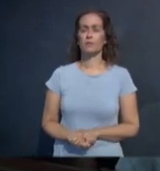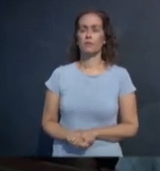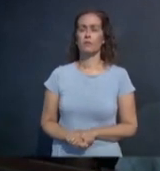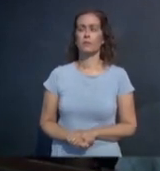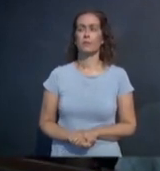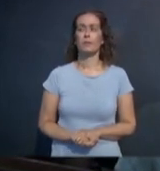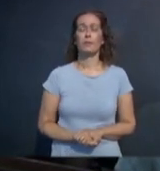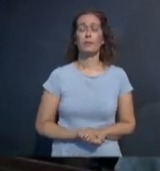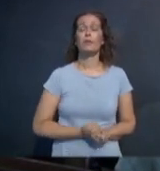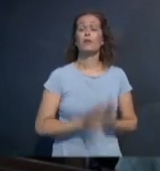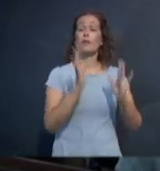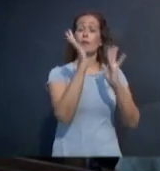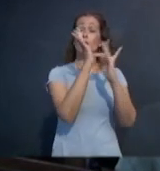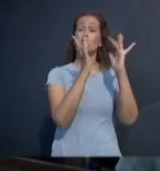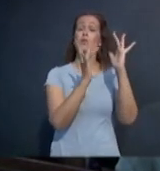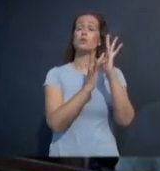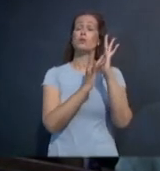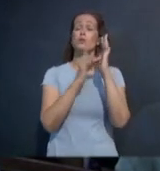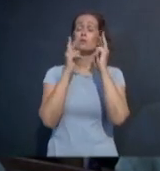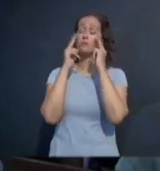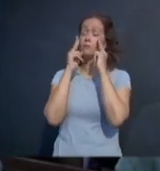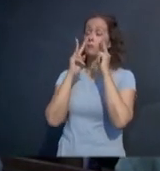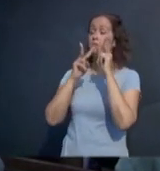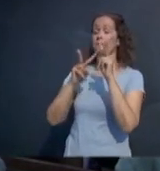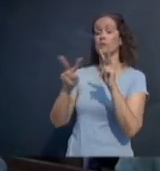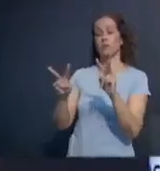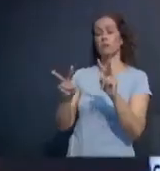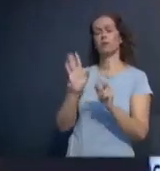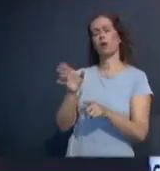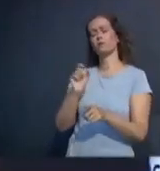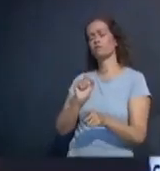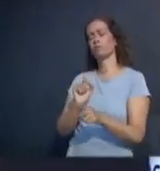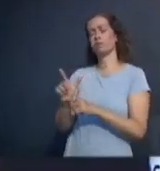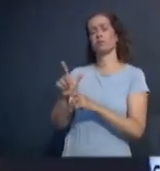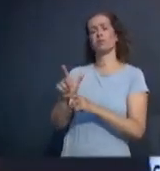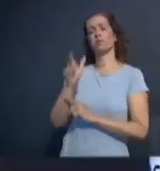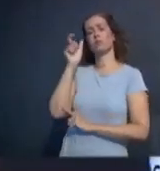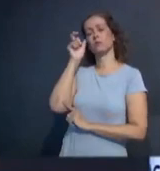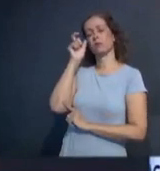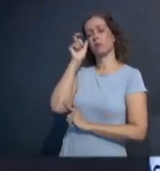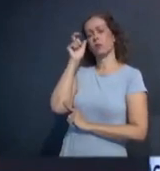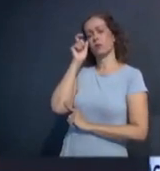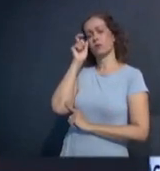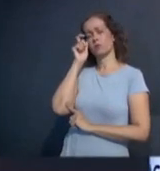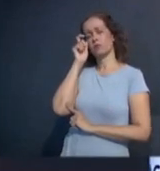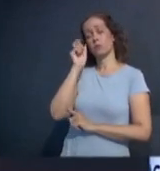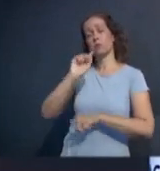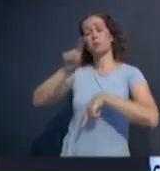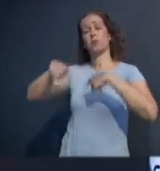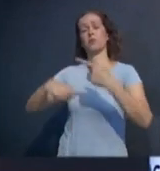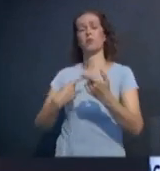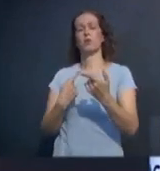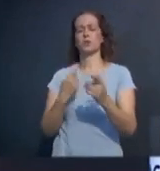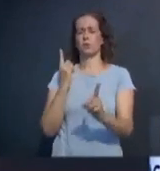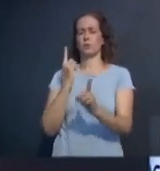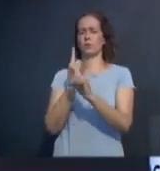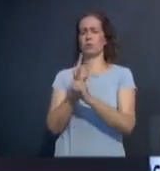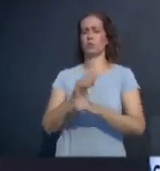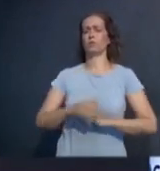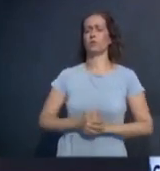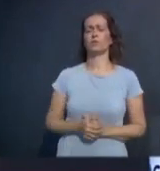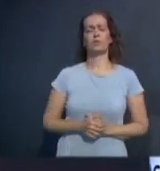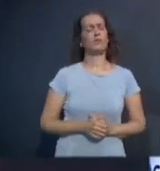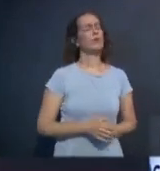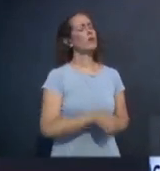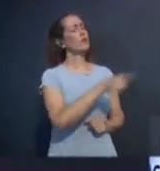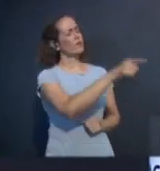Ouvindo Jesus que o tinha expulsado, encontraram-no, ele perguntou: "Cres tu no